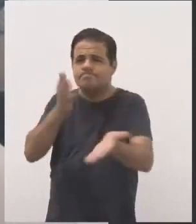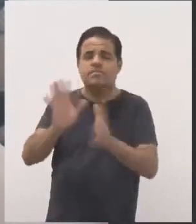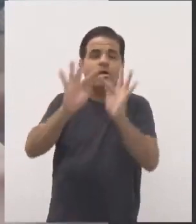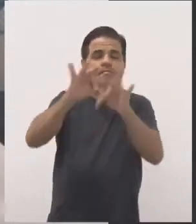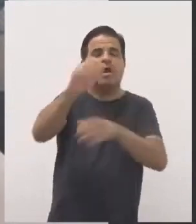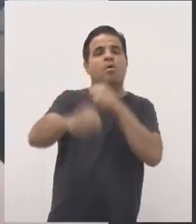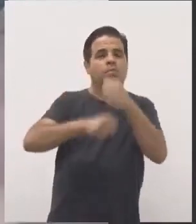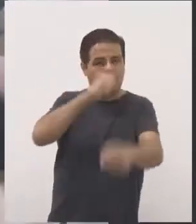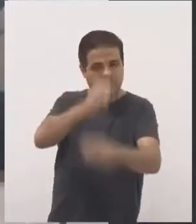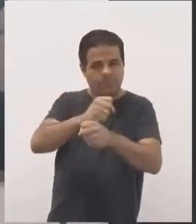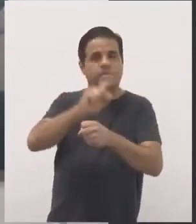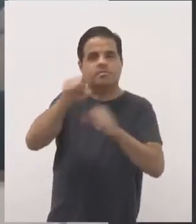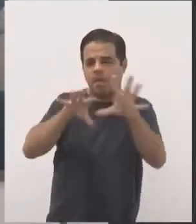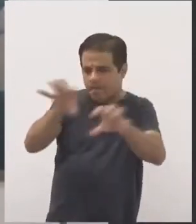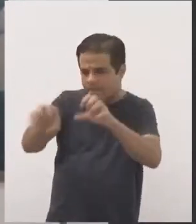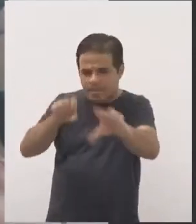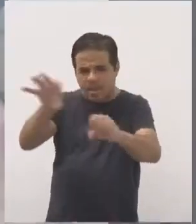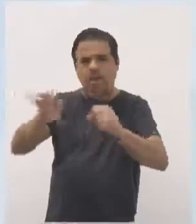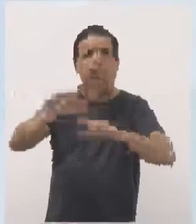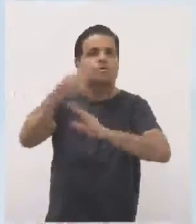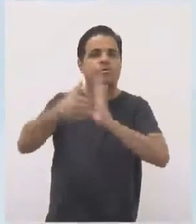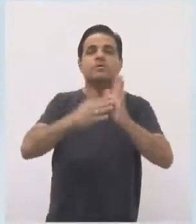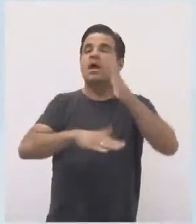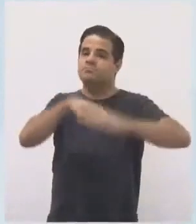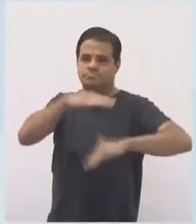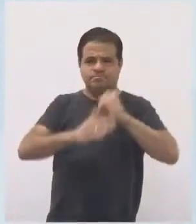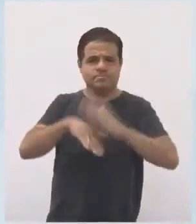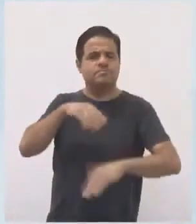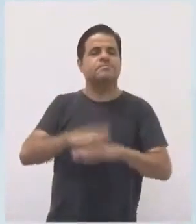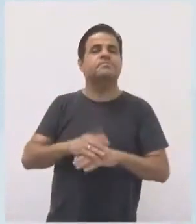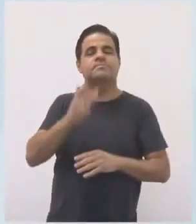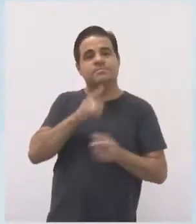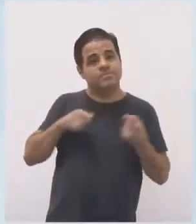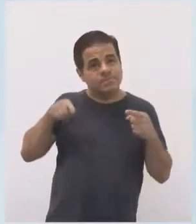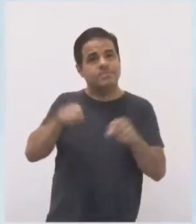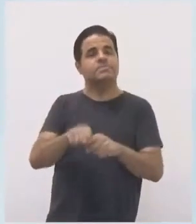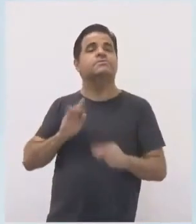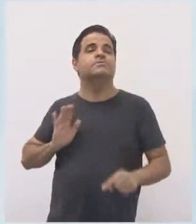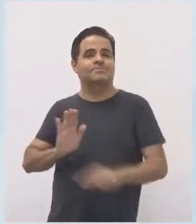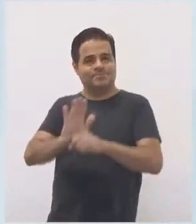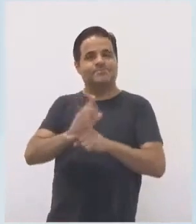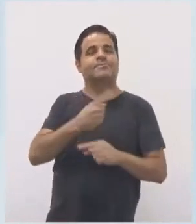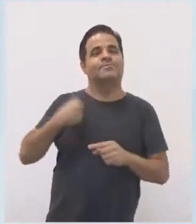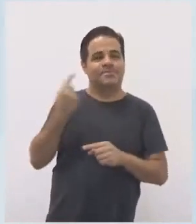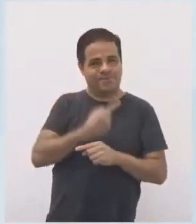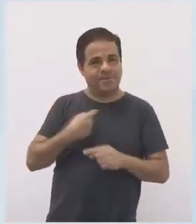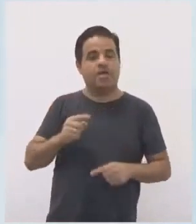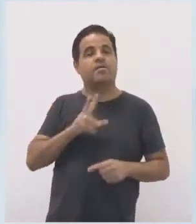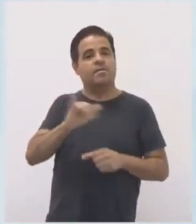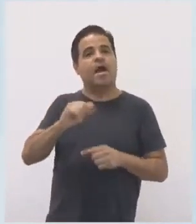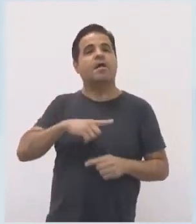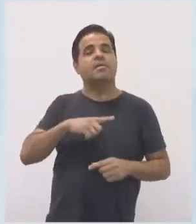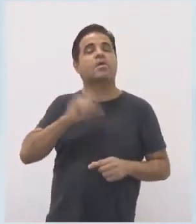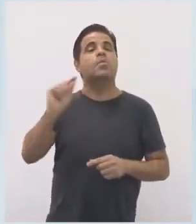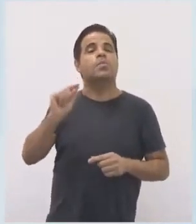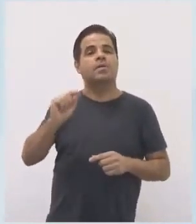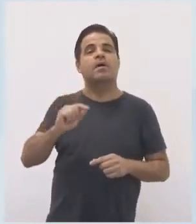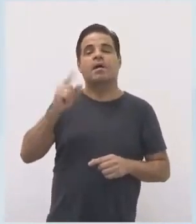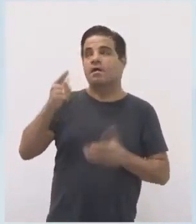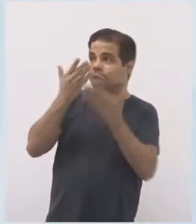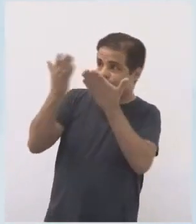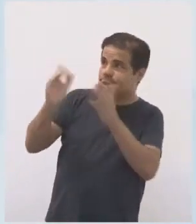do ano, quando a gente fizer um apanhadão de todas as ações que os nossos parceiros contribuíram conosco, a gente vai ter, então,